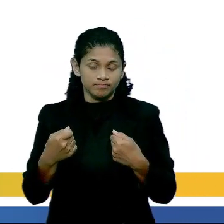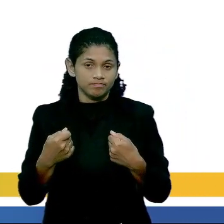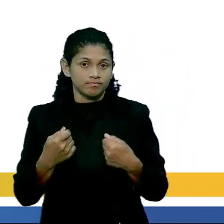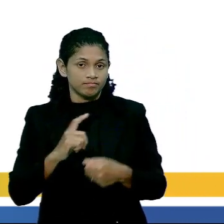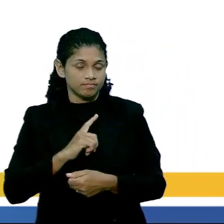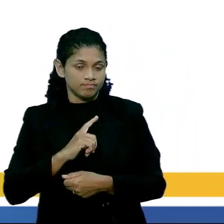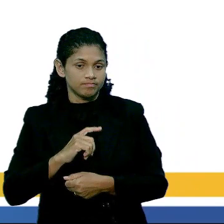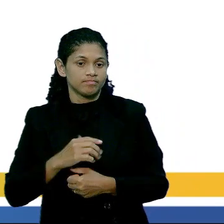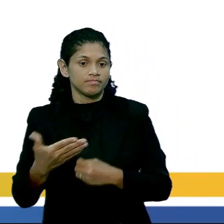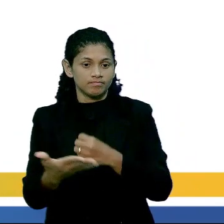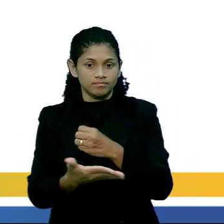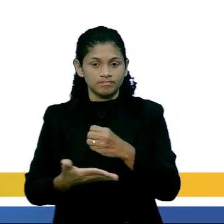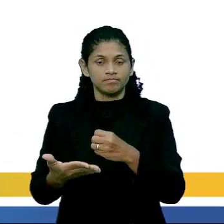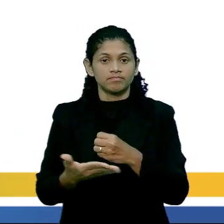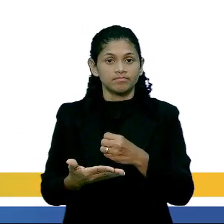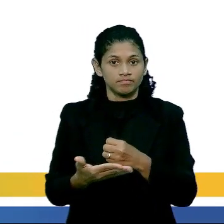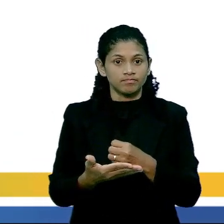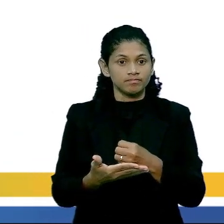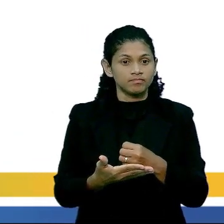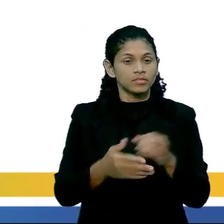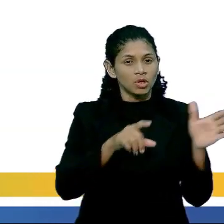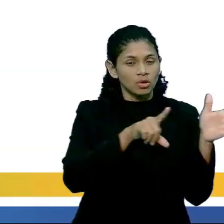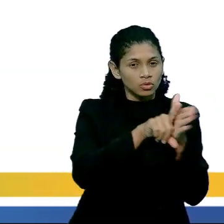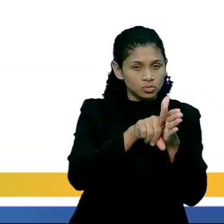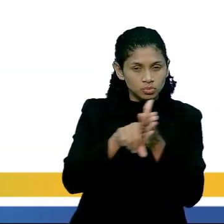como base o material científico